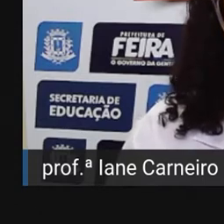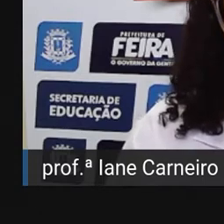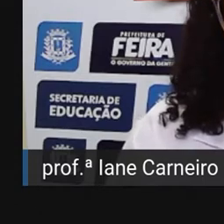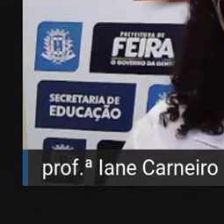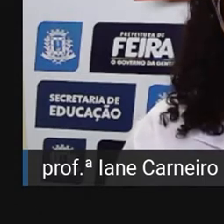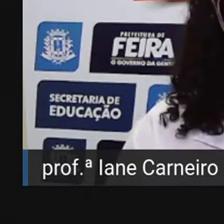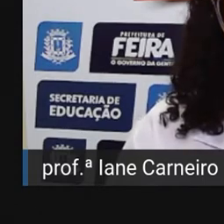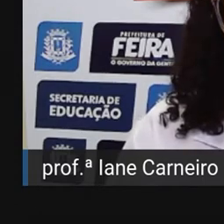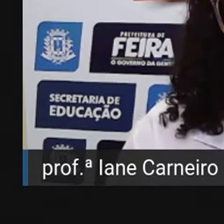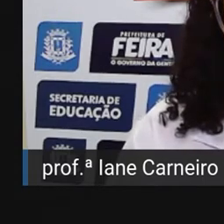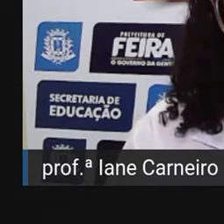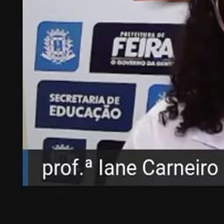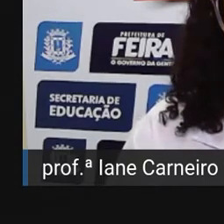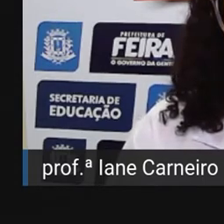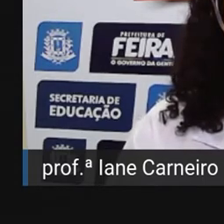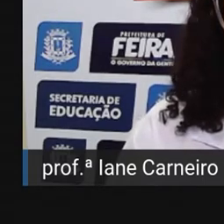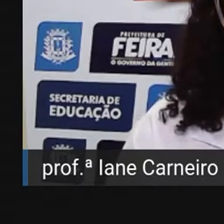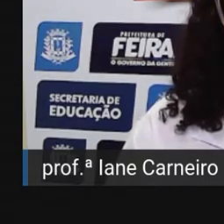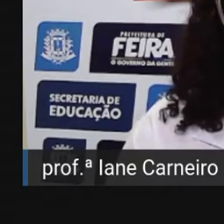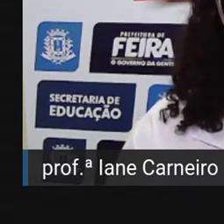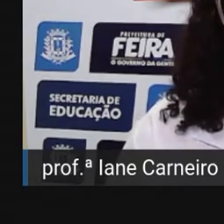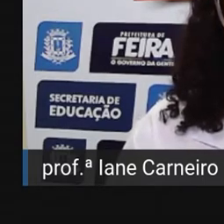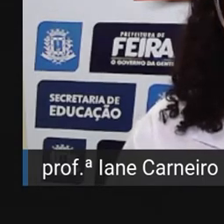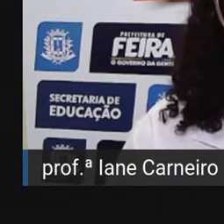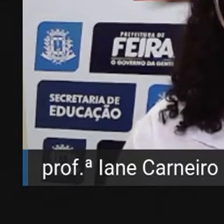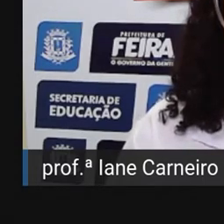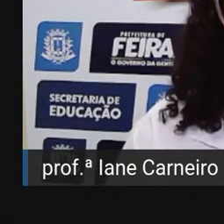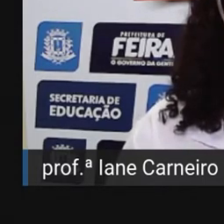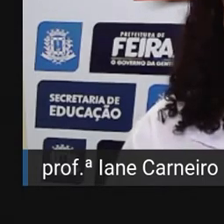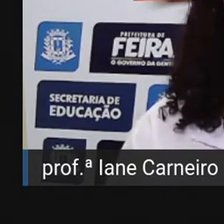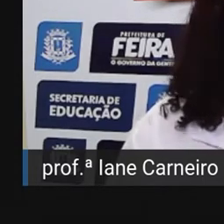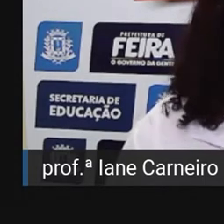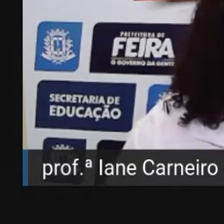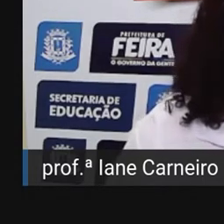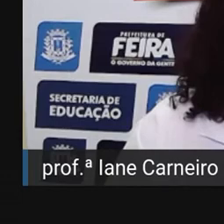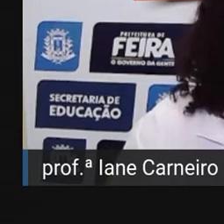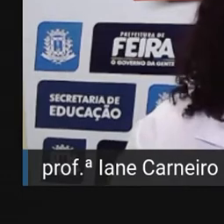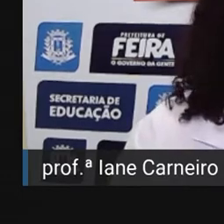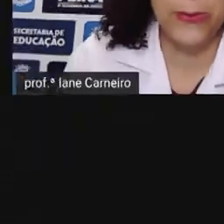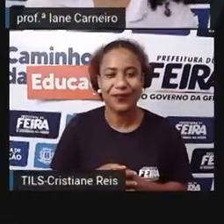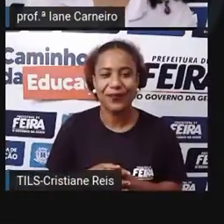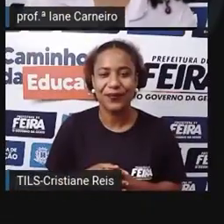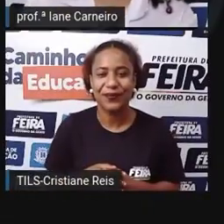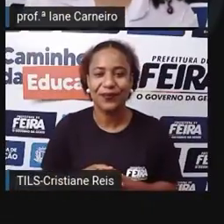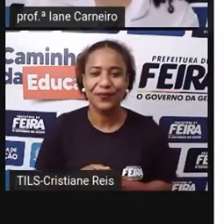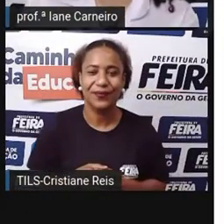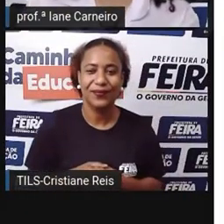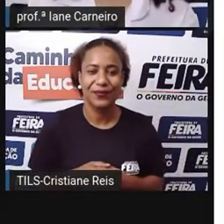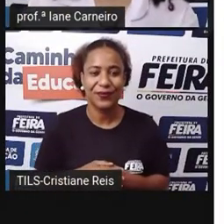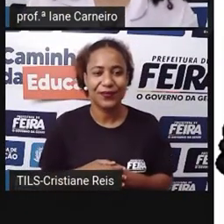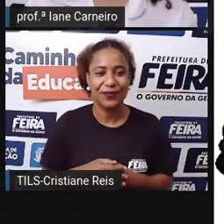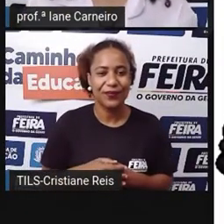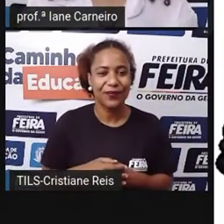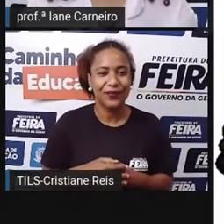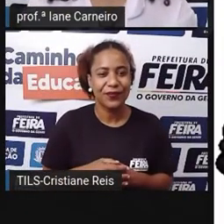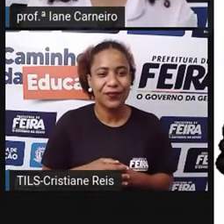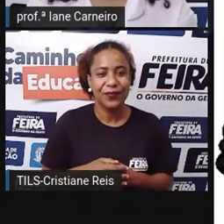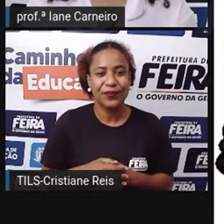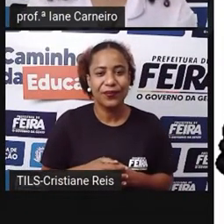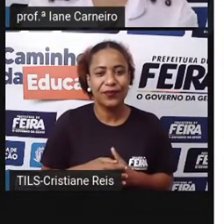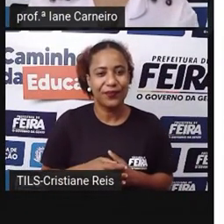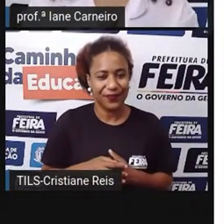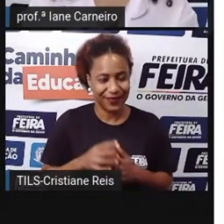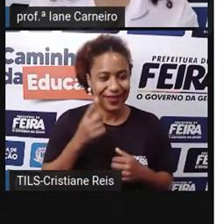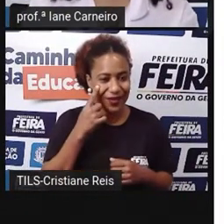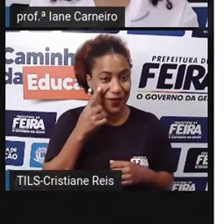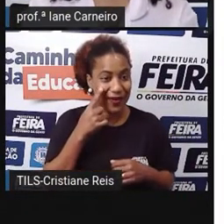sobre um pouquinho mais sobre a história. Deixa para compartilhar aqui o slide. Pronto. Vamos conversar um pouco sobre a história